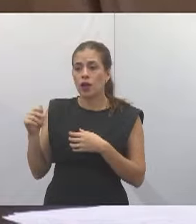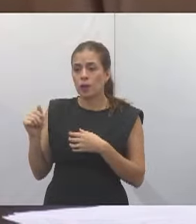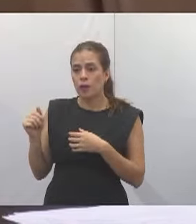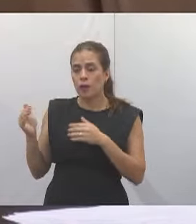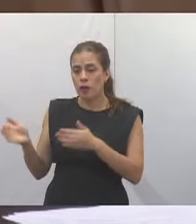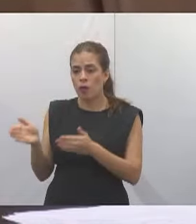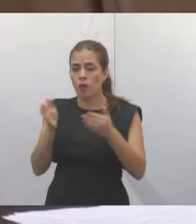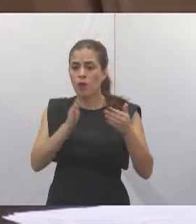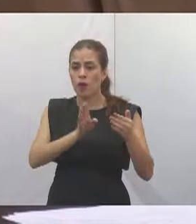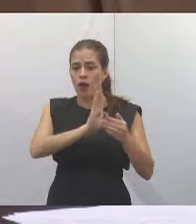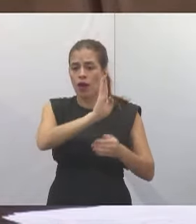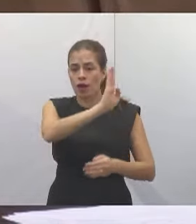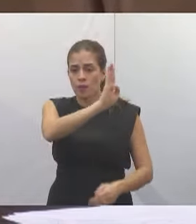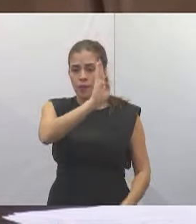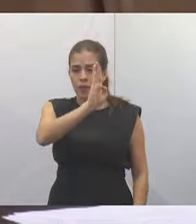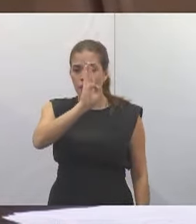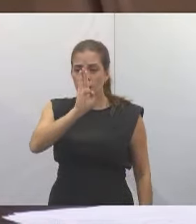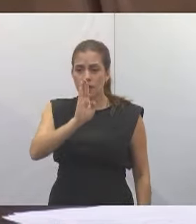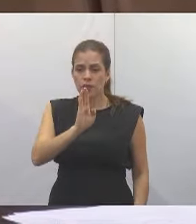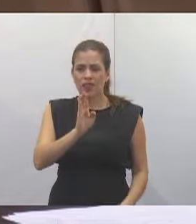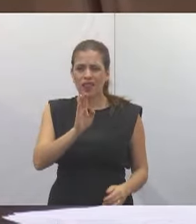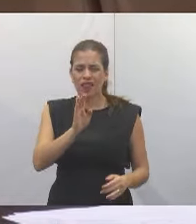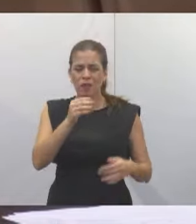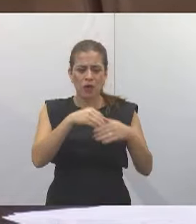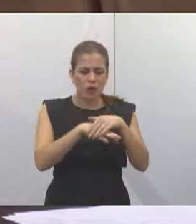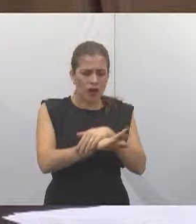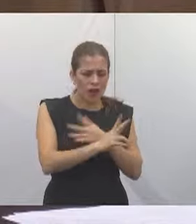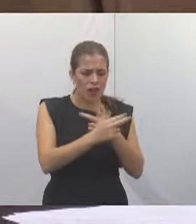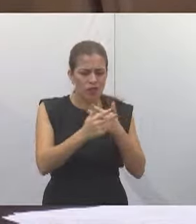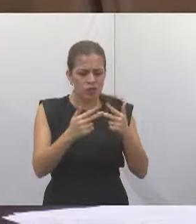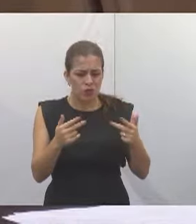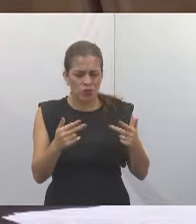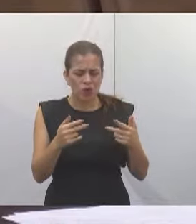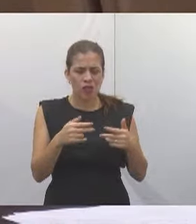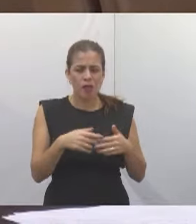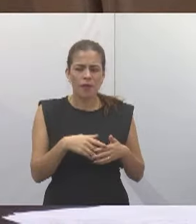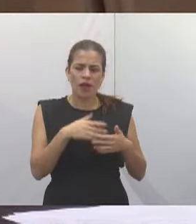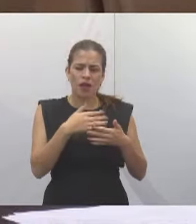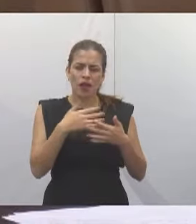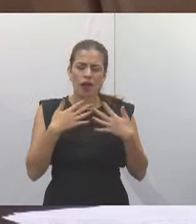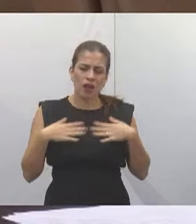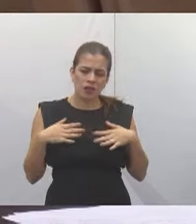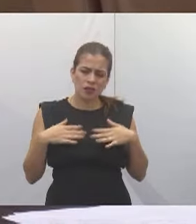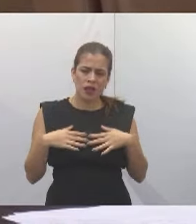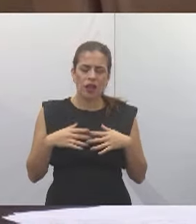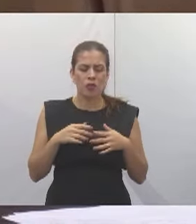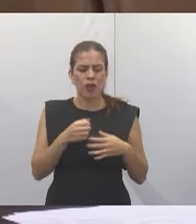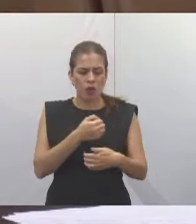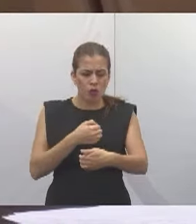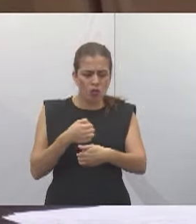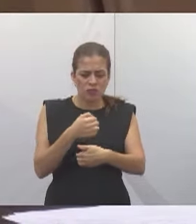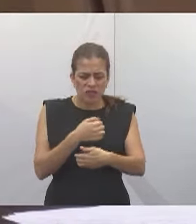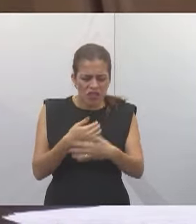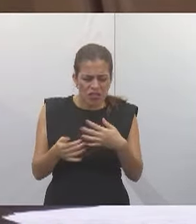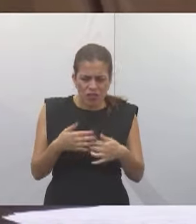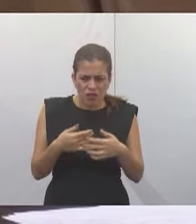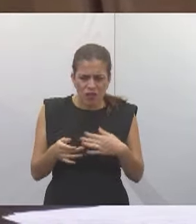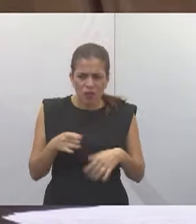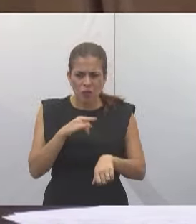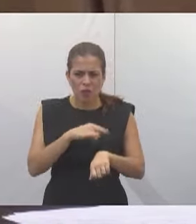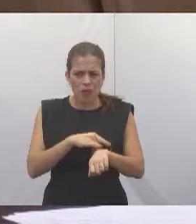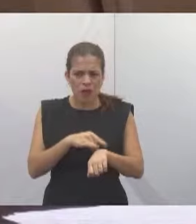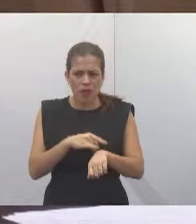mais aonde era a biblioteca, para estoque, para descanso, para cozinha, seja para que for, dois banheiros, tem